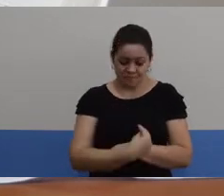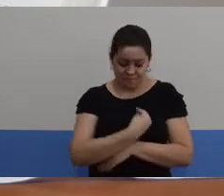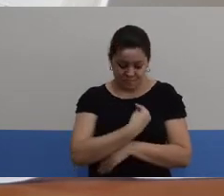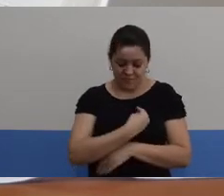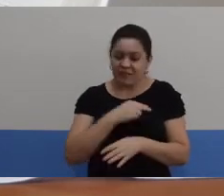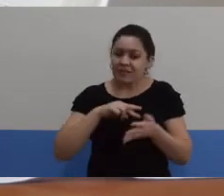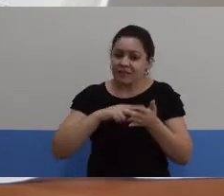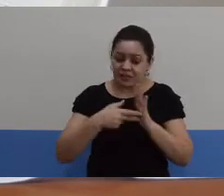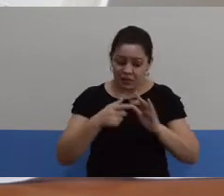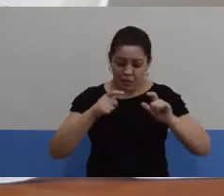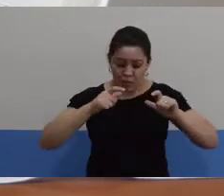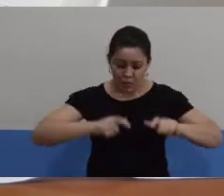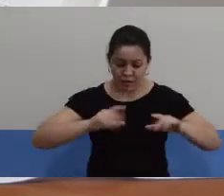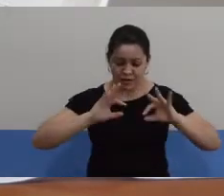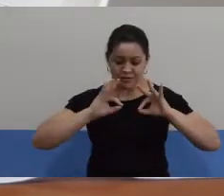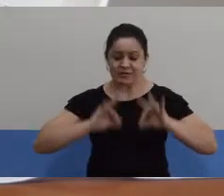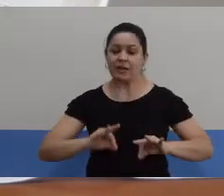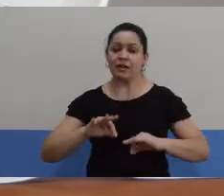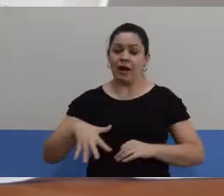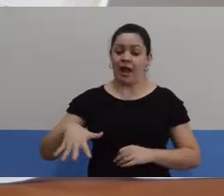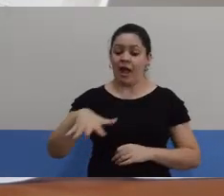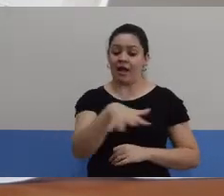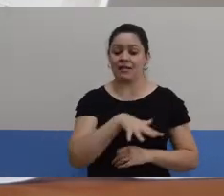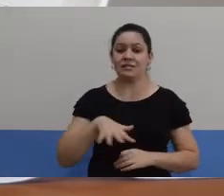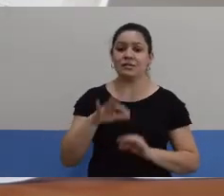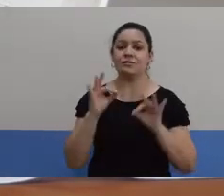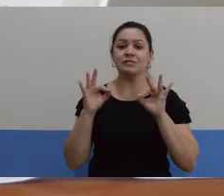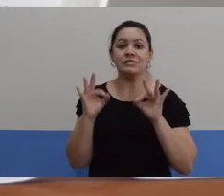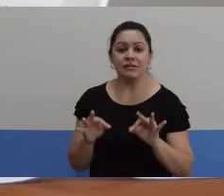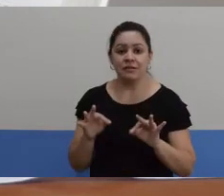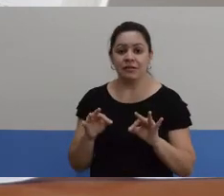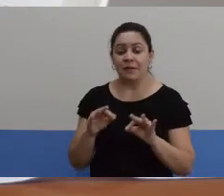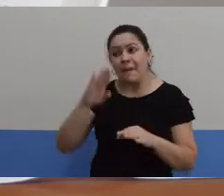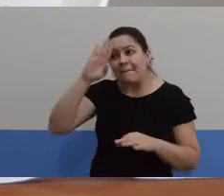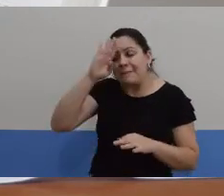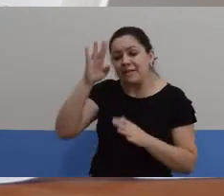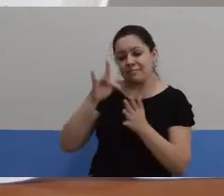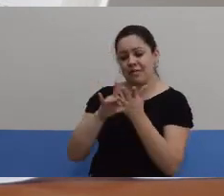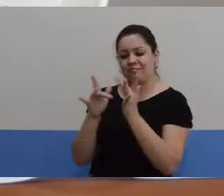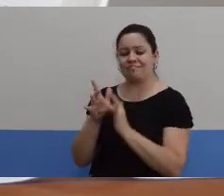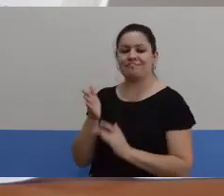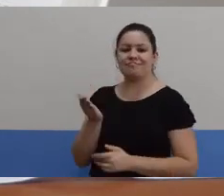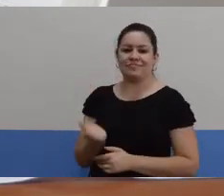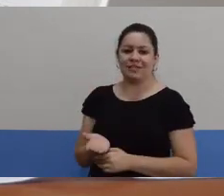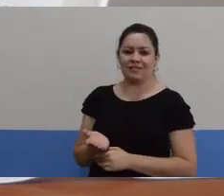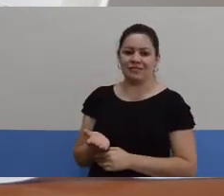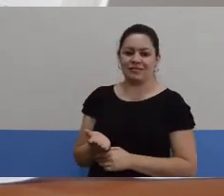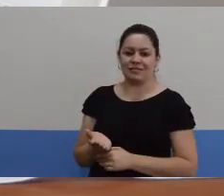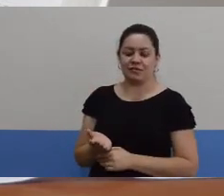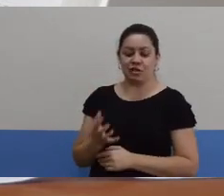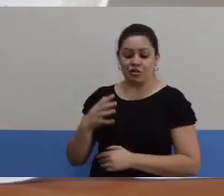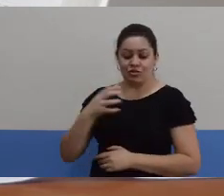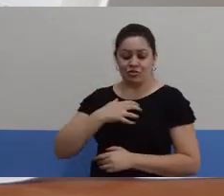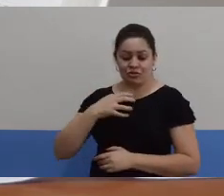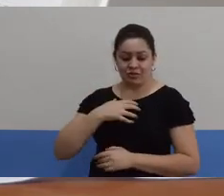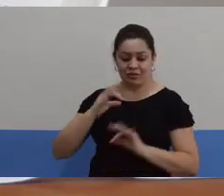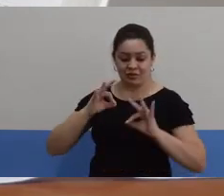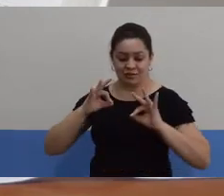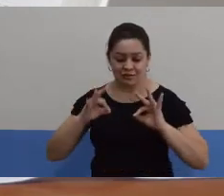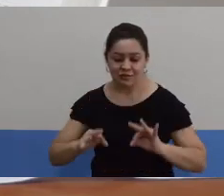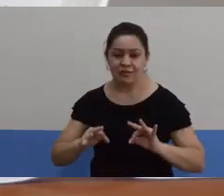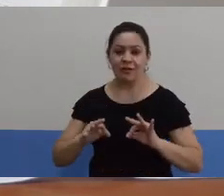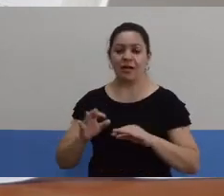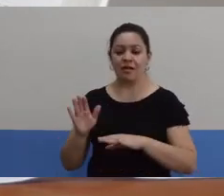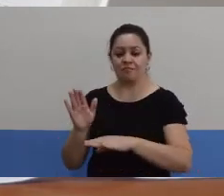forma certa a partir de Cristo e do jeito certo que edifique as pessoas em todos os